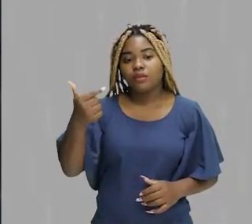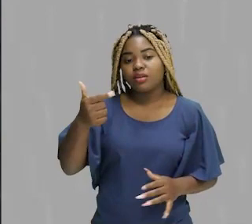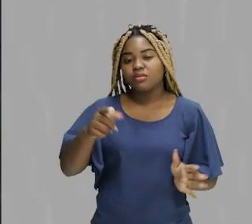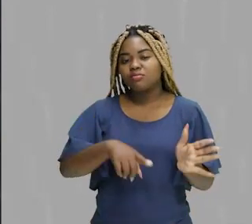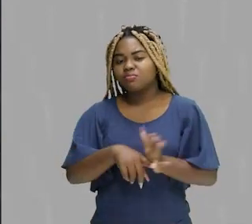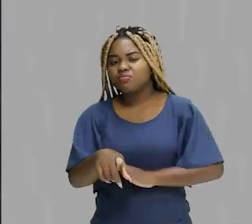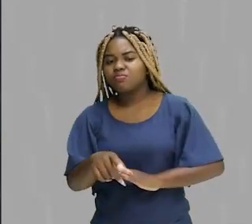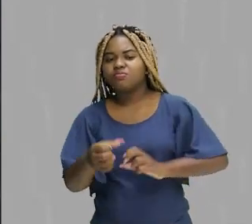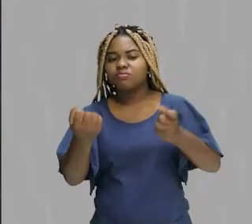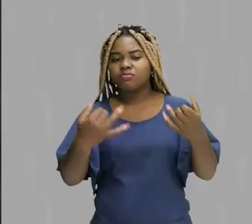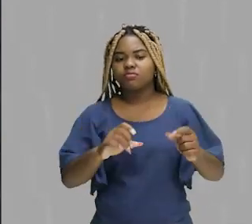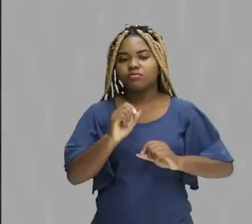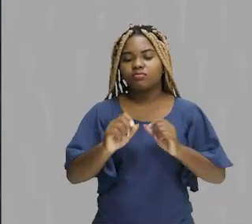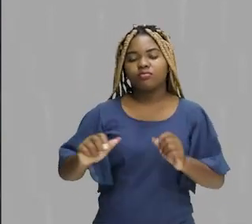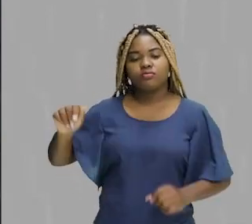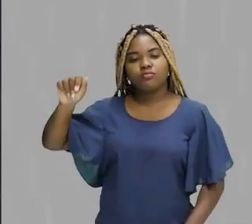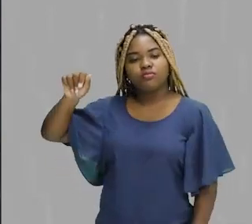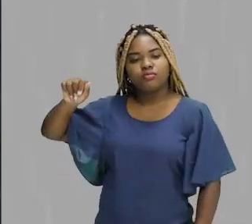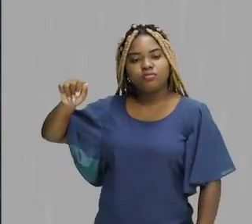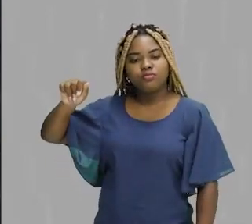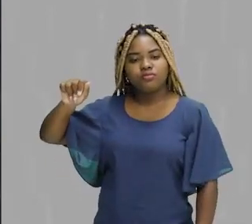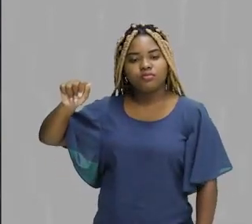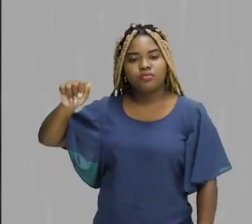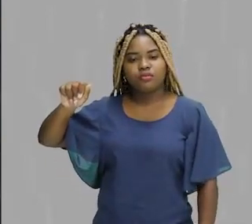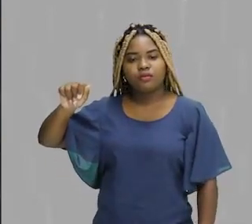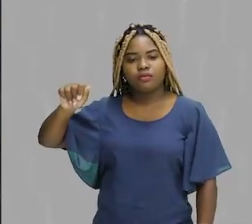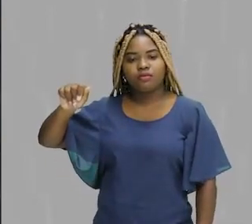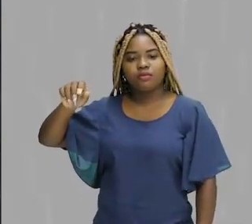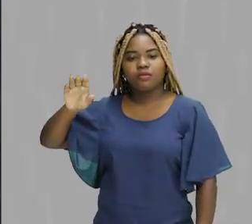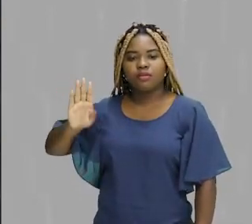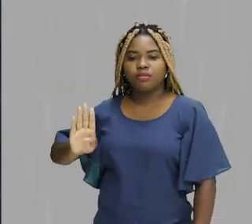é: quanto de calor vai ser liberado, né?